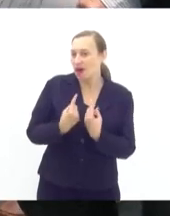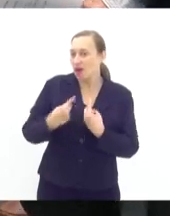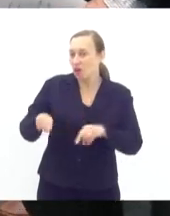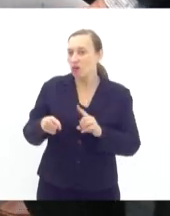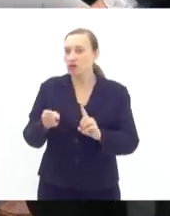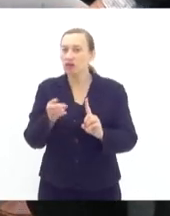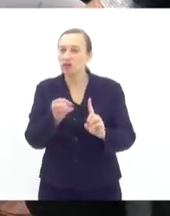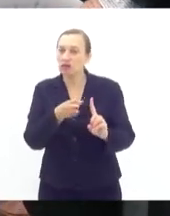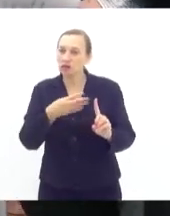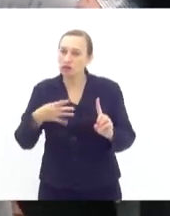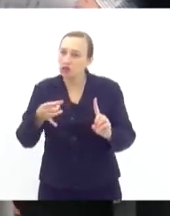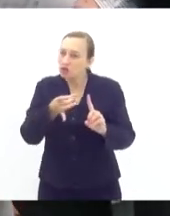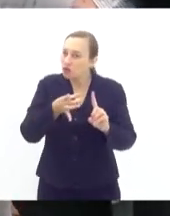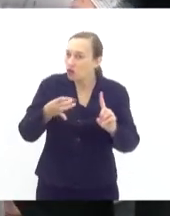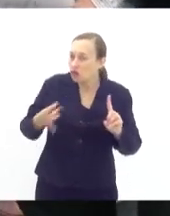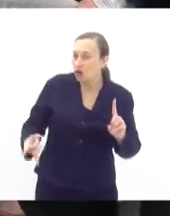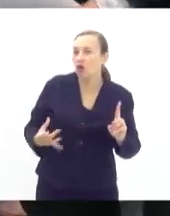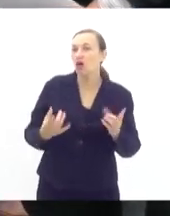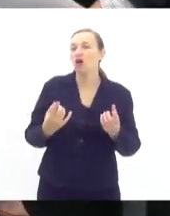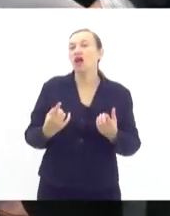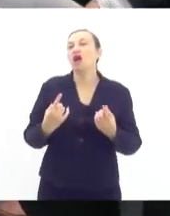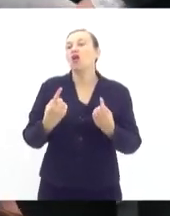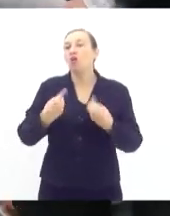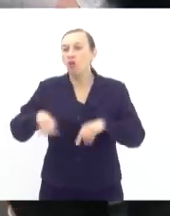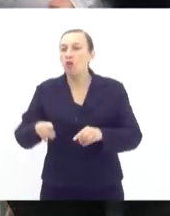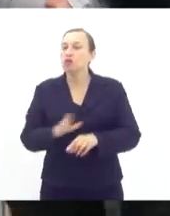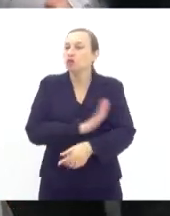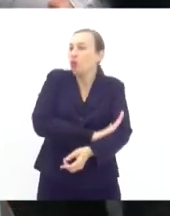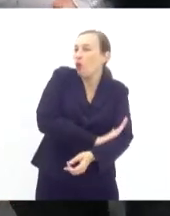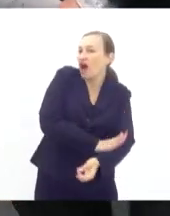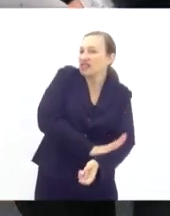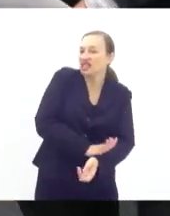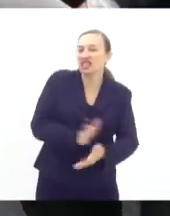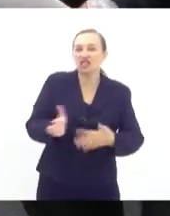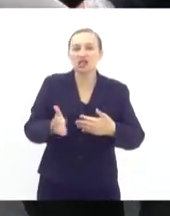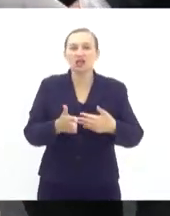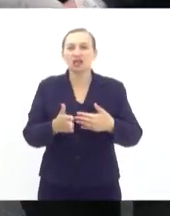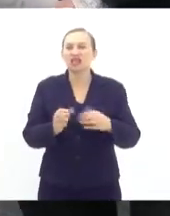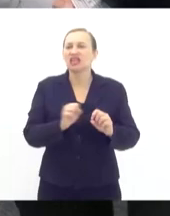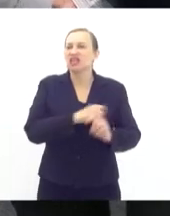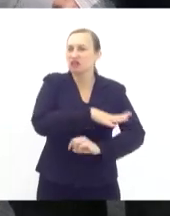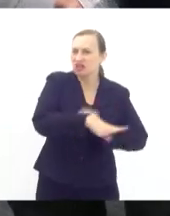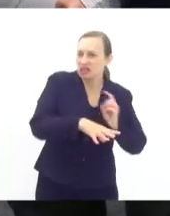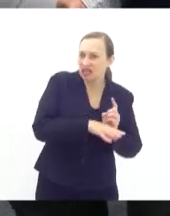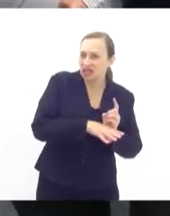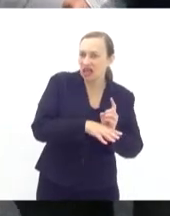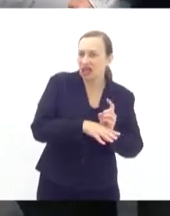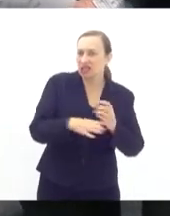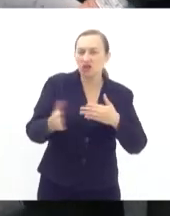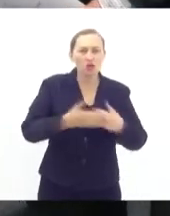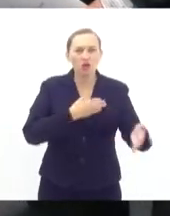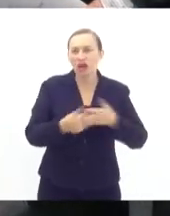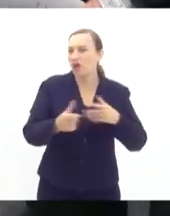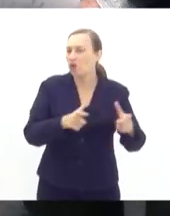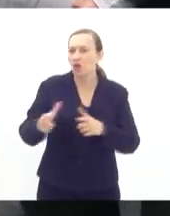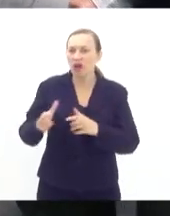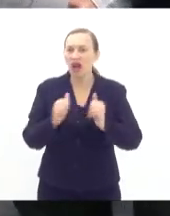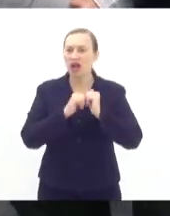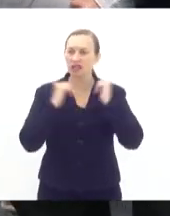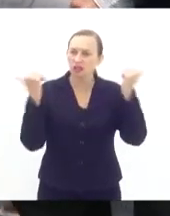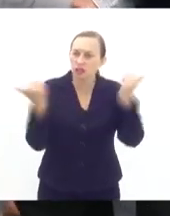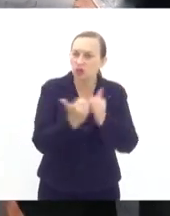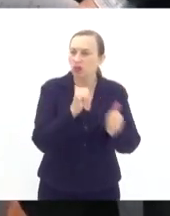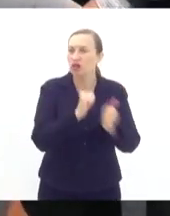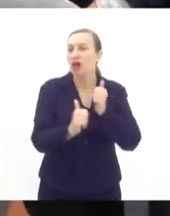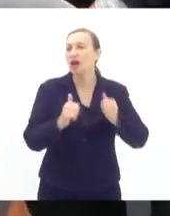homofobia leis para combater o racismo na sociedade ou seja nas Arenas esportivas e seja